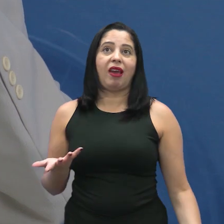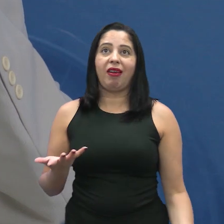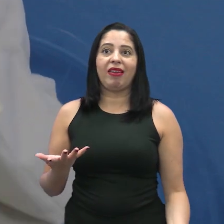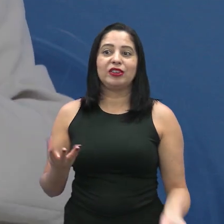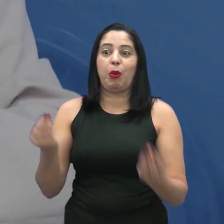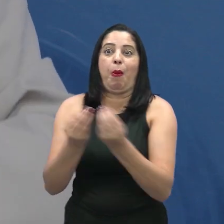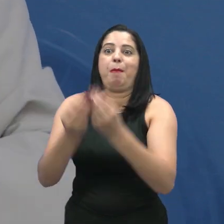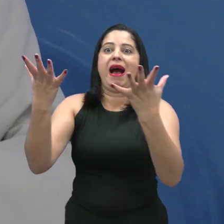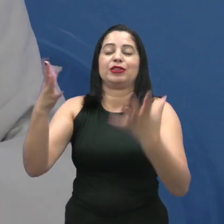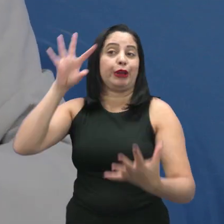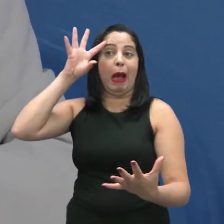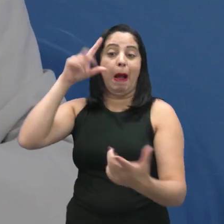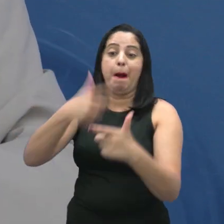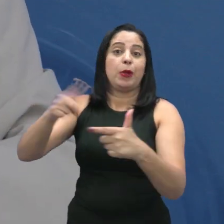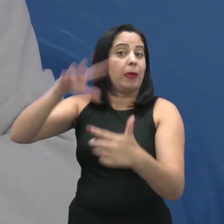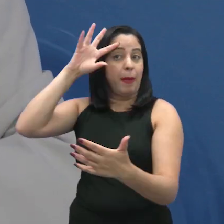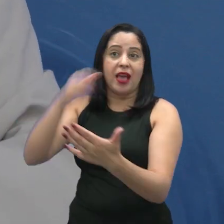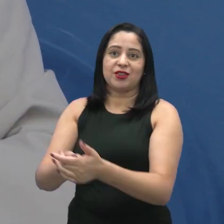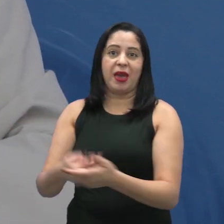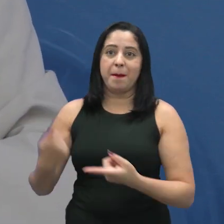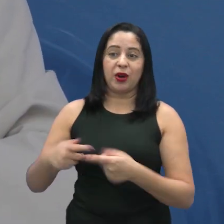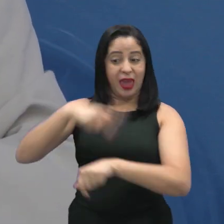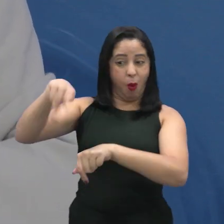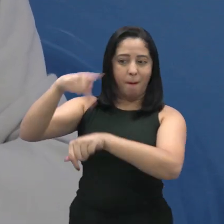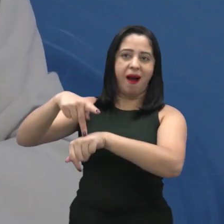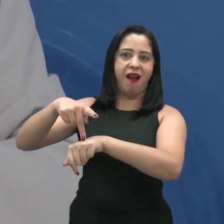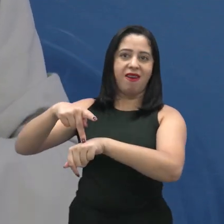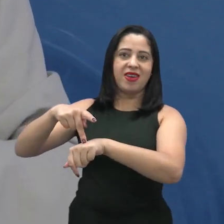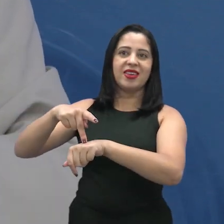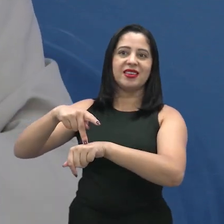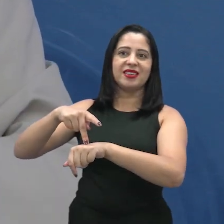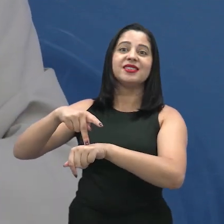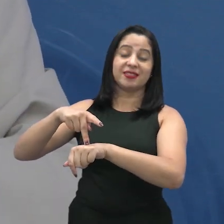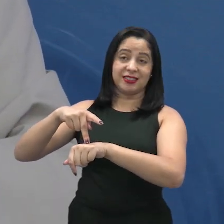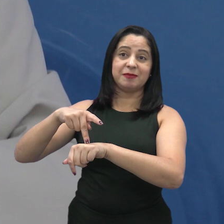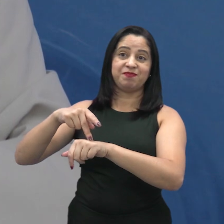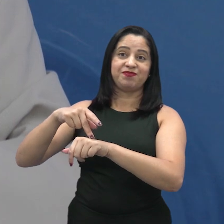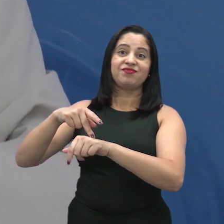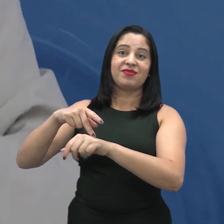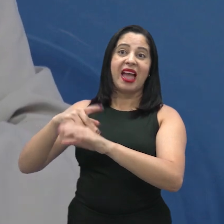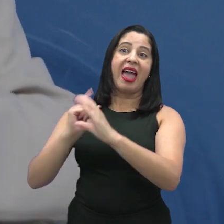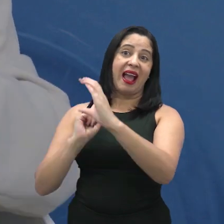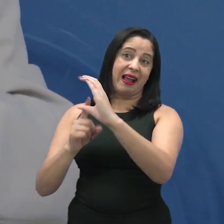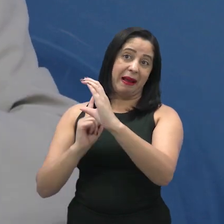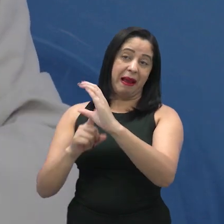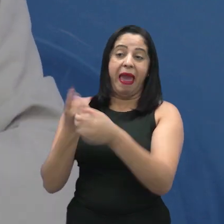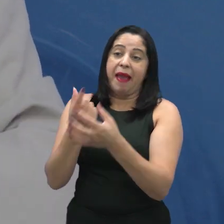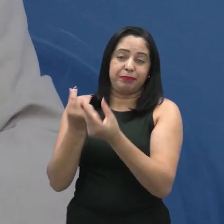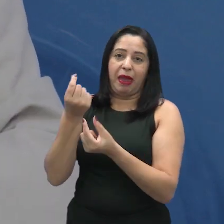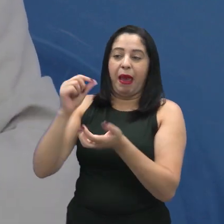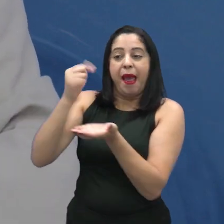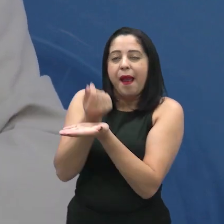isso, né? É leis de mercado num país capitalista, né? Você será valorizado pelo mérito da